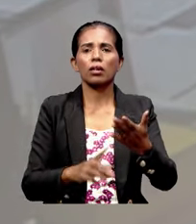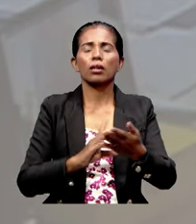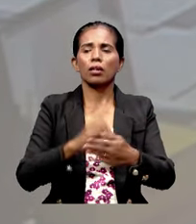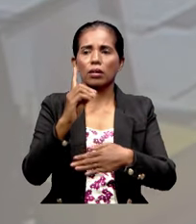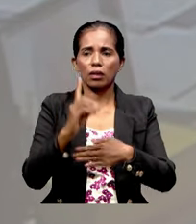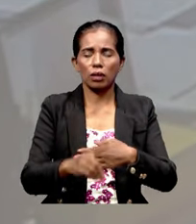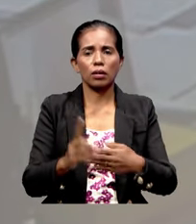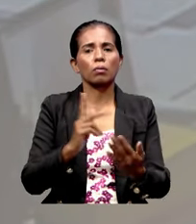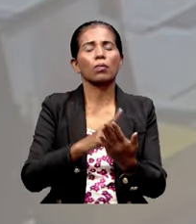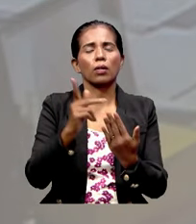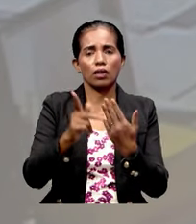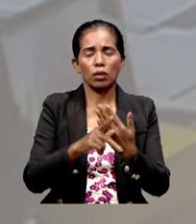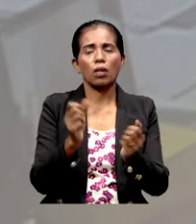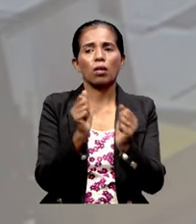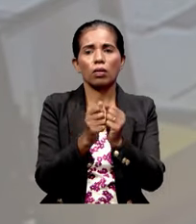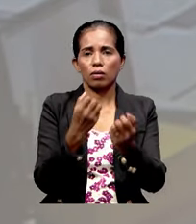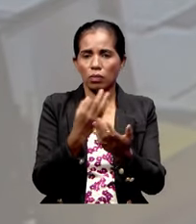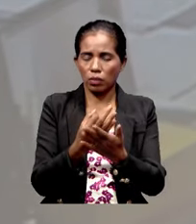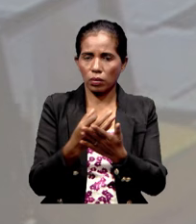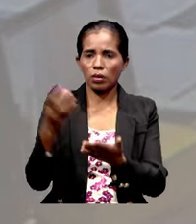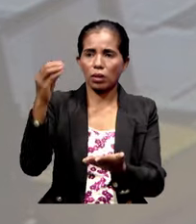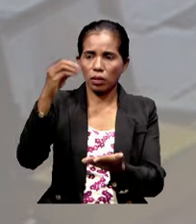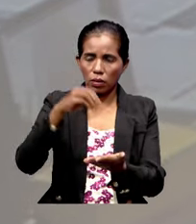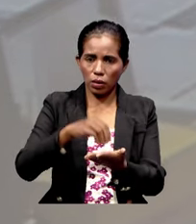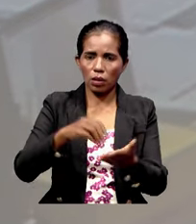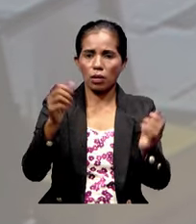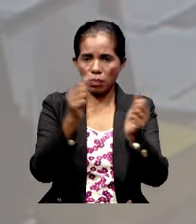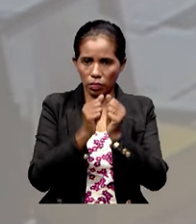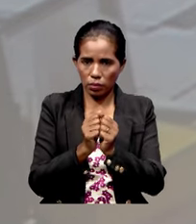o programa ainda não é, o sangue na B, Hatur Hamutu,